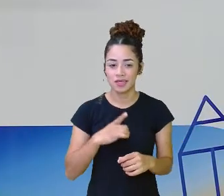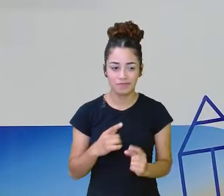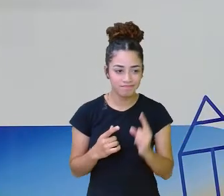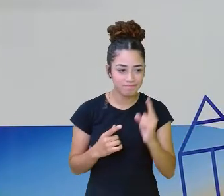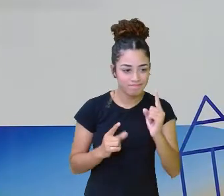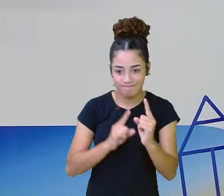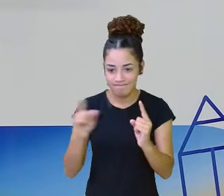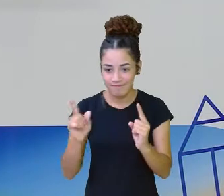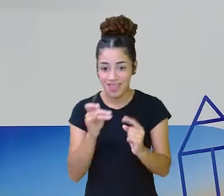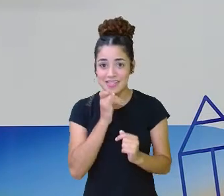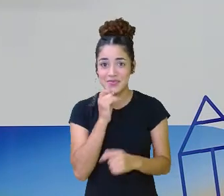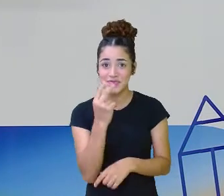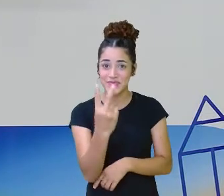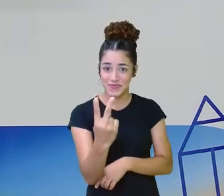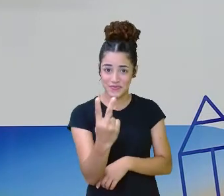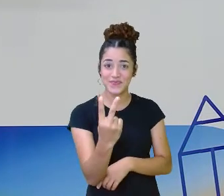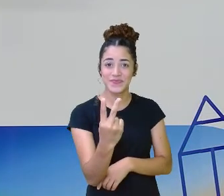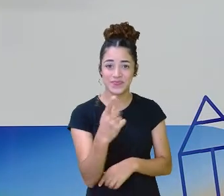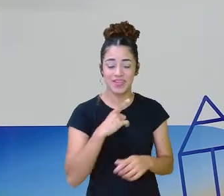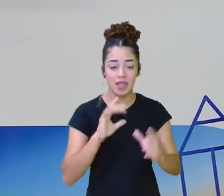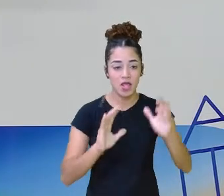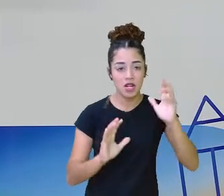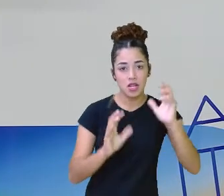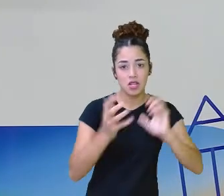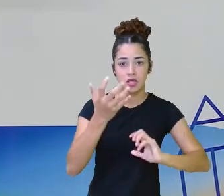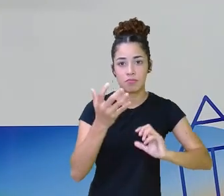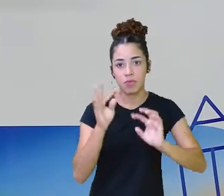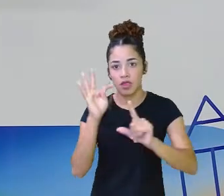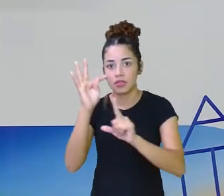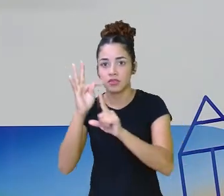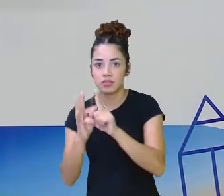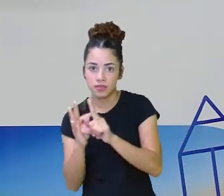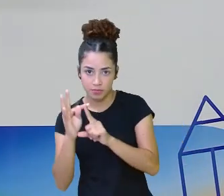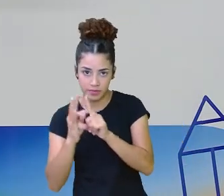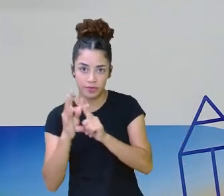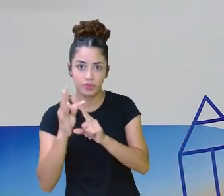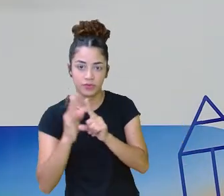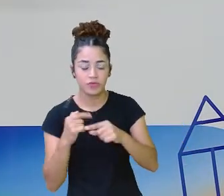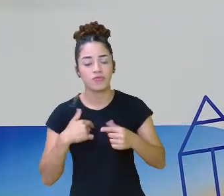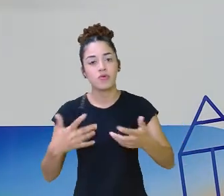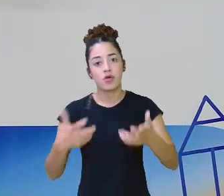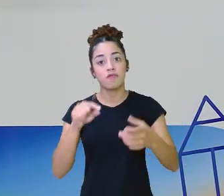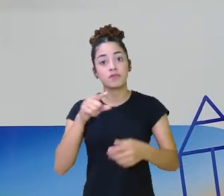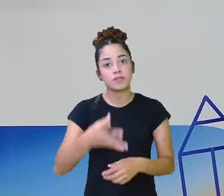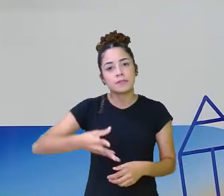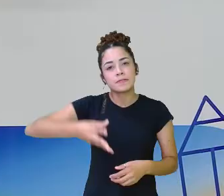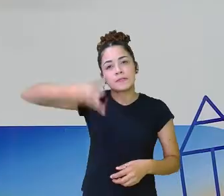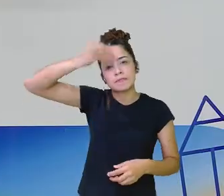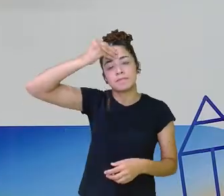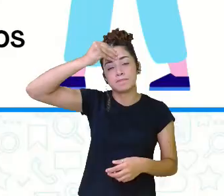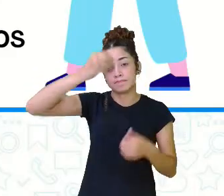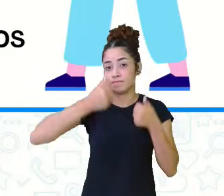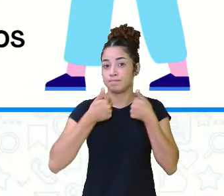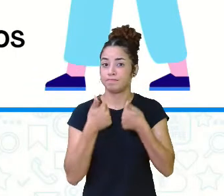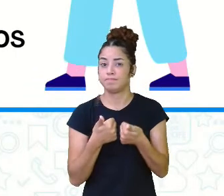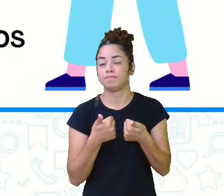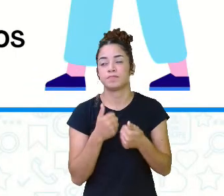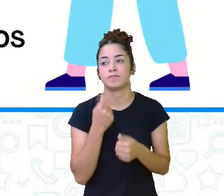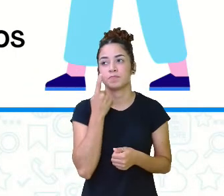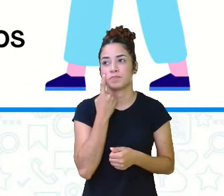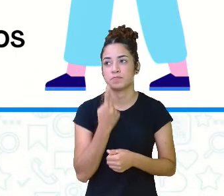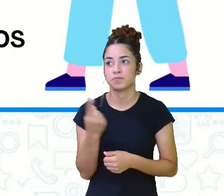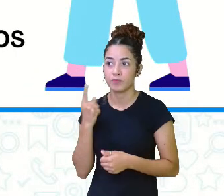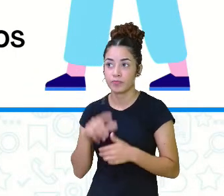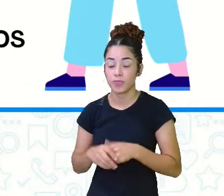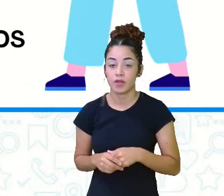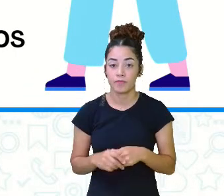para vocês de clima e de tempo. E eu espero que vocês consigam ir memorizando bem. Olha só, um exemplo aqui,